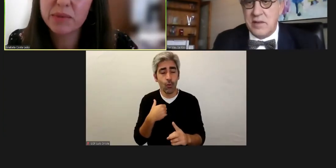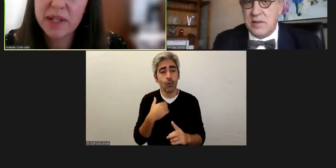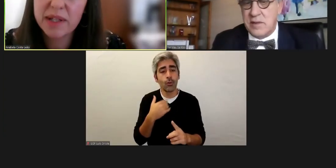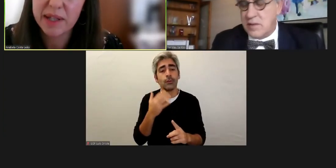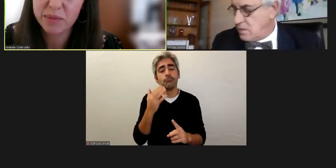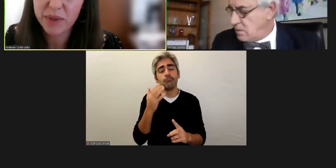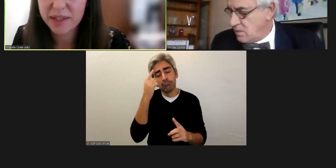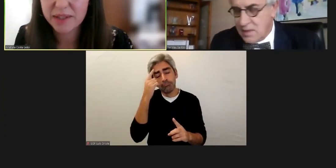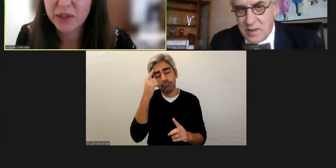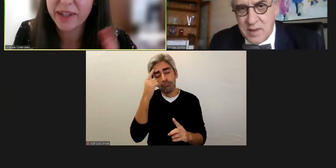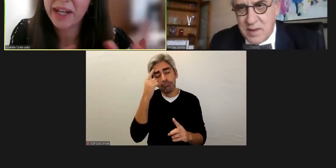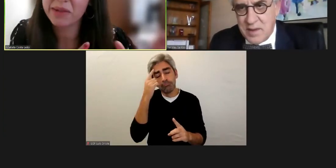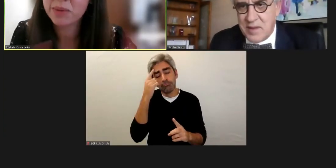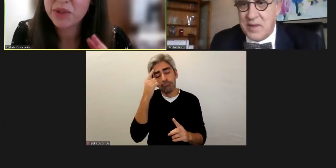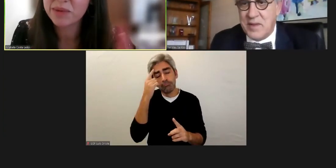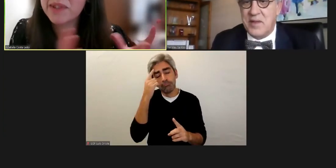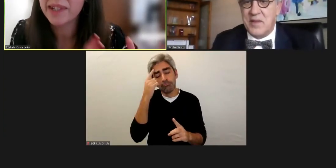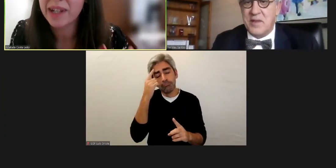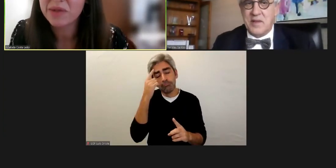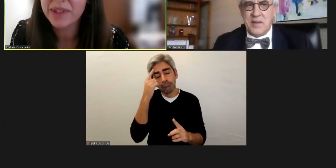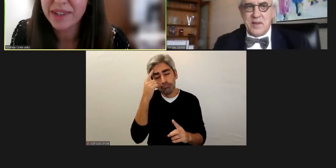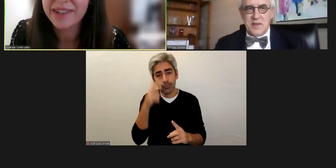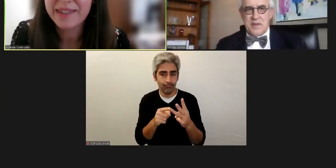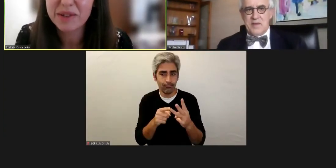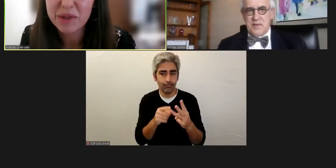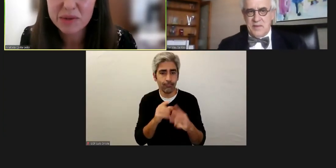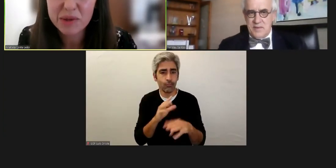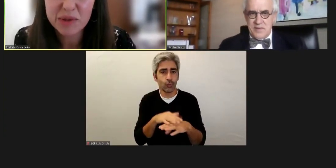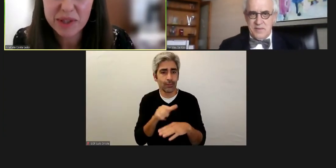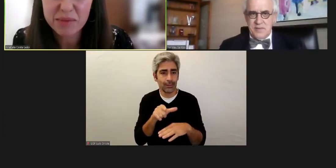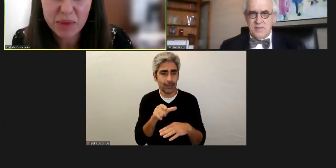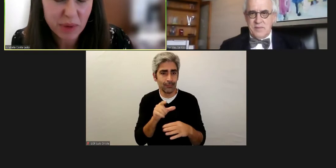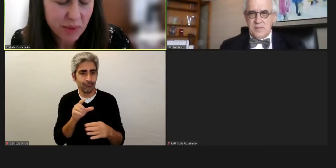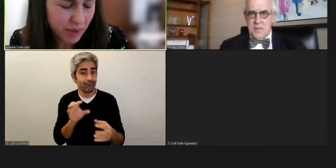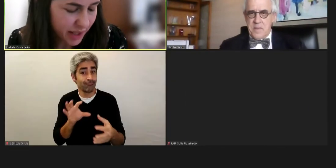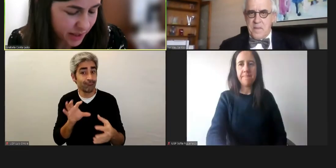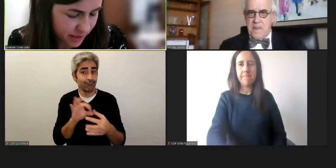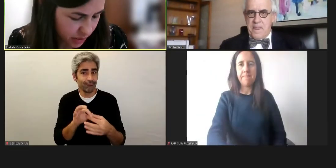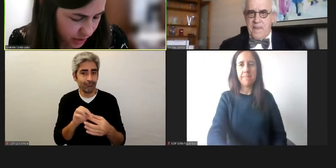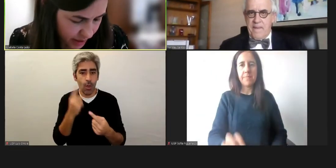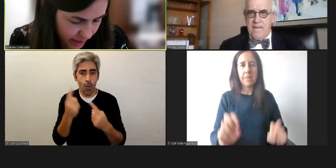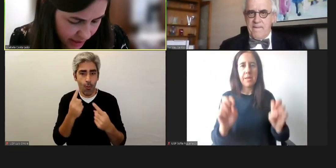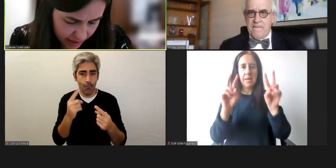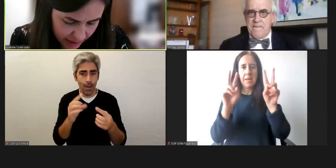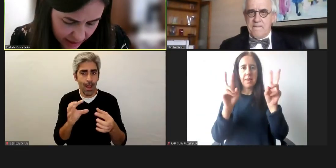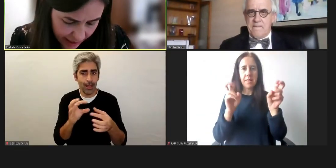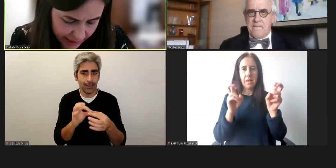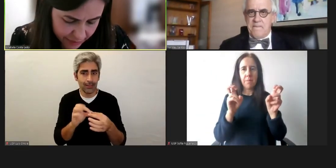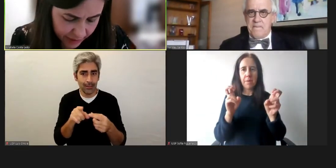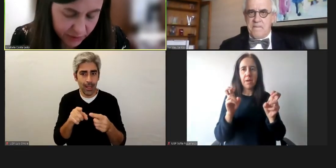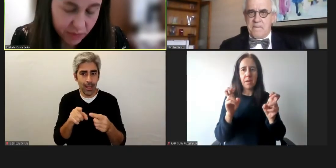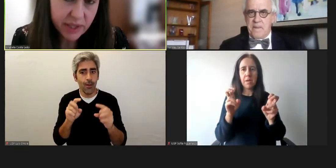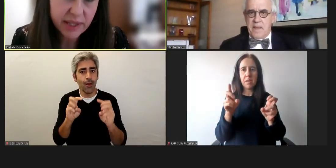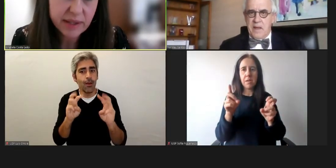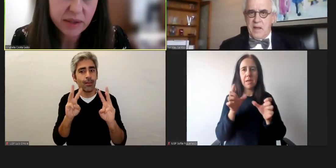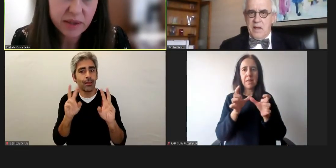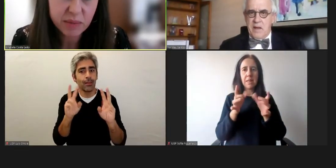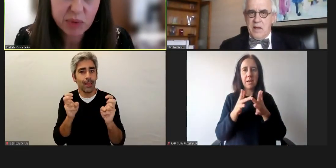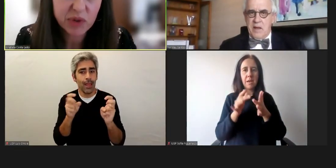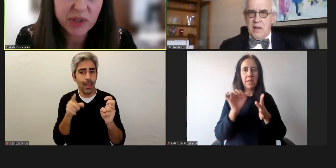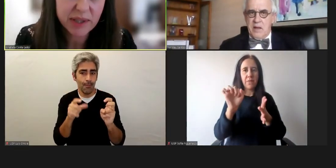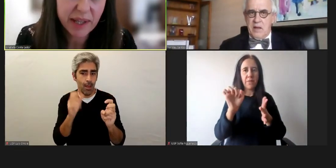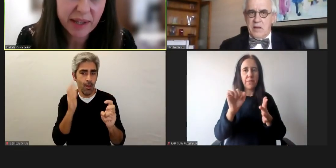por uma razão, porque acho que isto até acaba por estabelecer alguma ligação com o tema do webinar anterior. E há de facto uma ligação